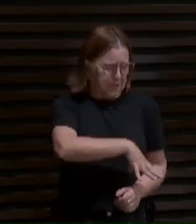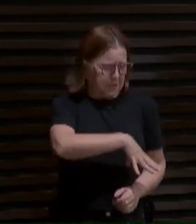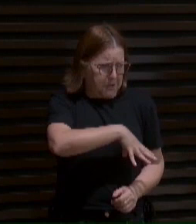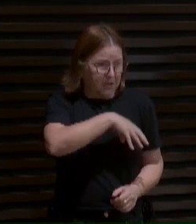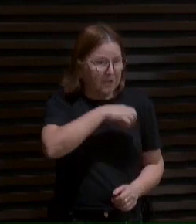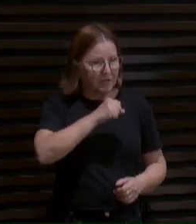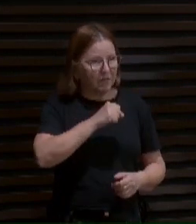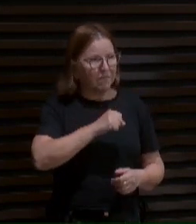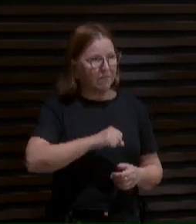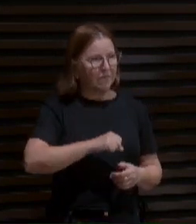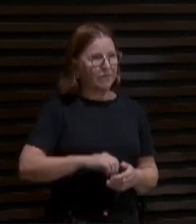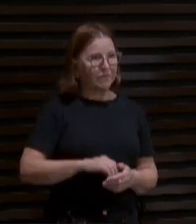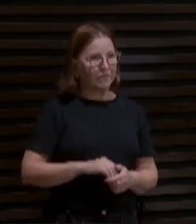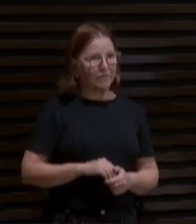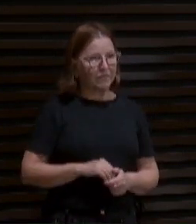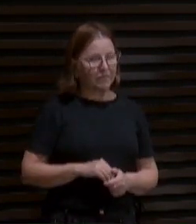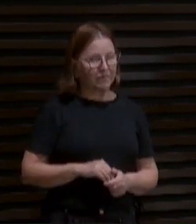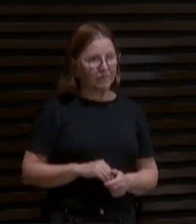furiosos.